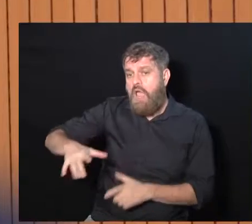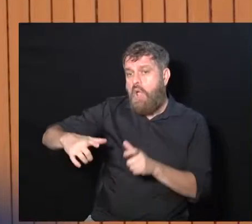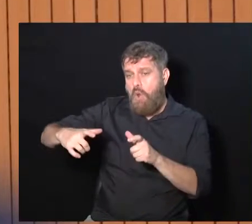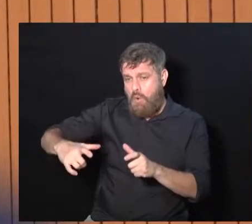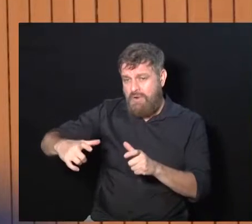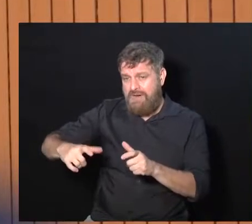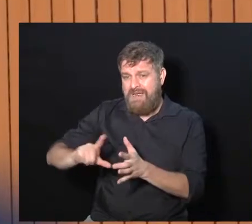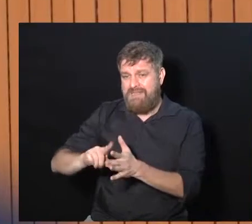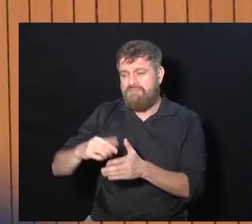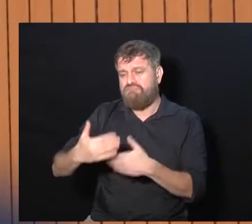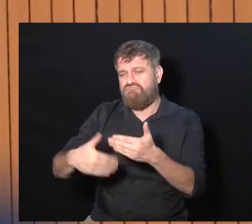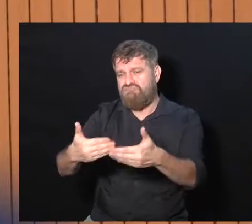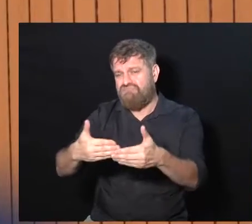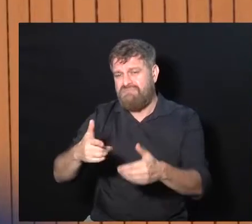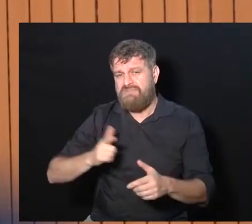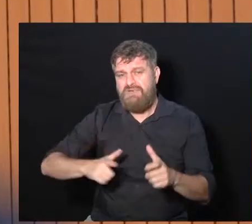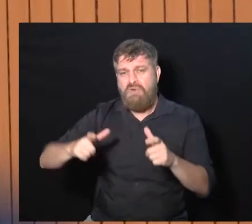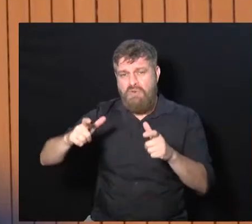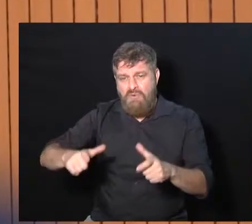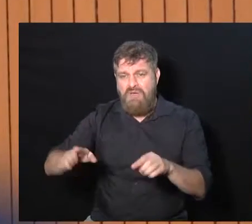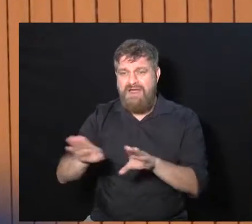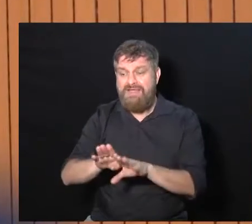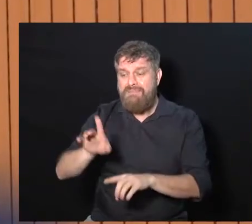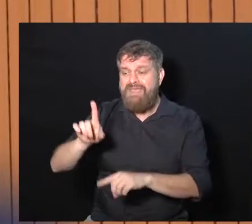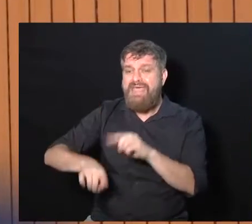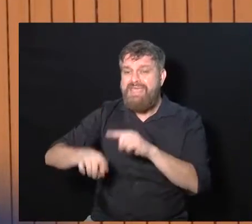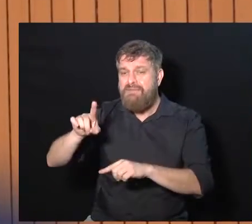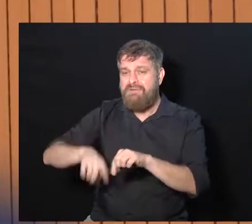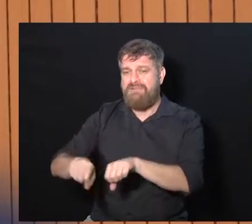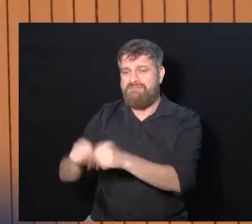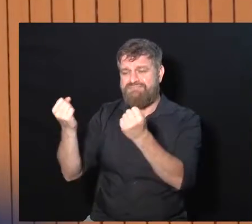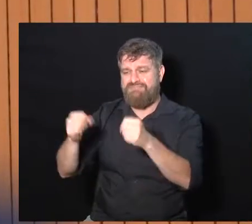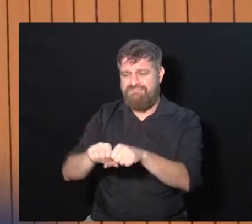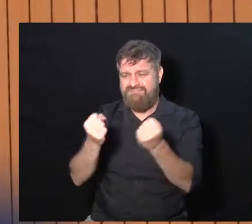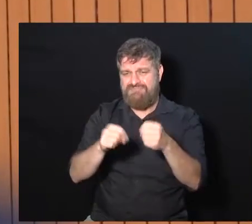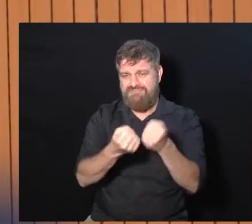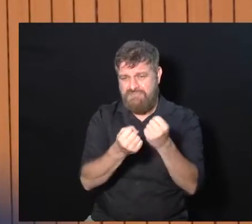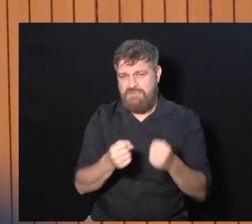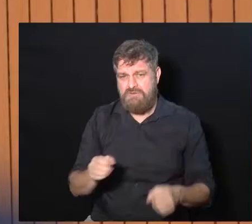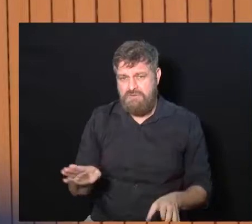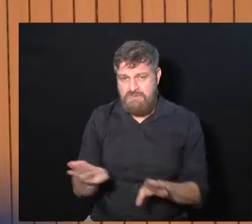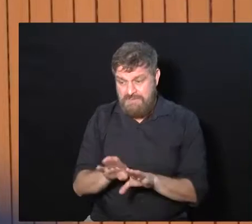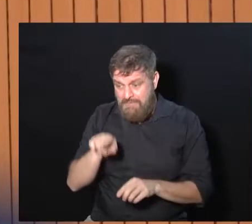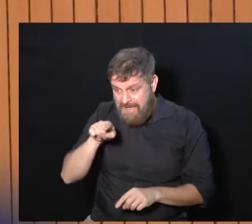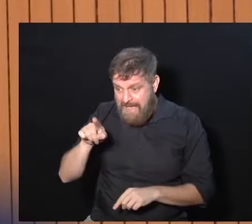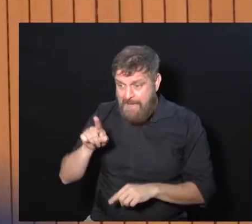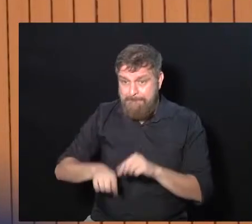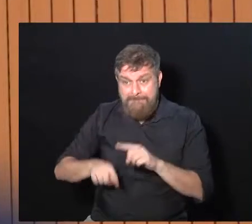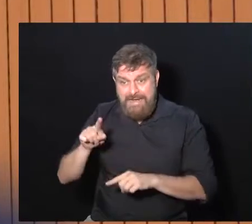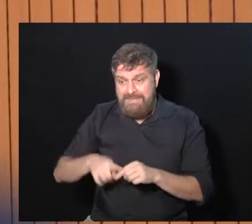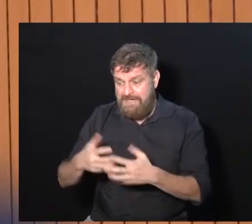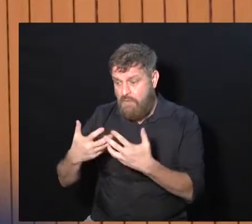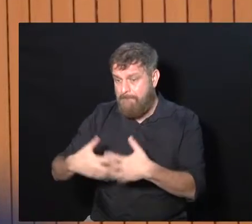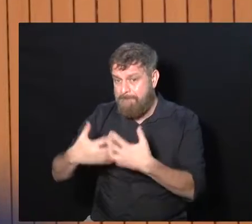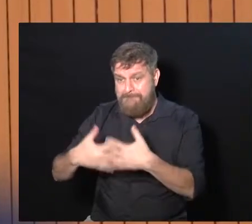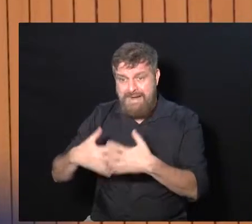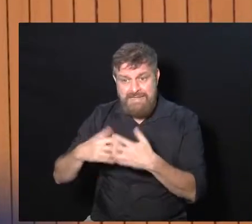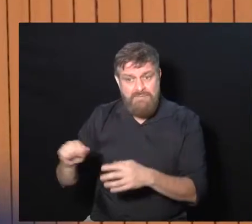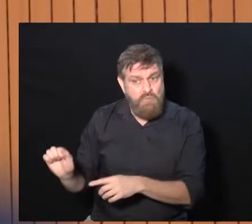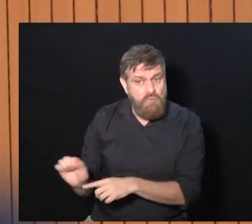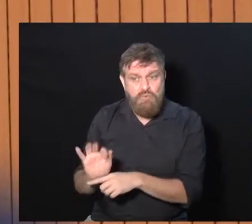Mais tarde, pode ser, além do espaço, equipamentos. Então, isso daí são equipamentos caríssimos, muito mais caros do que